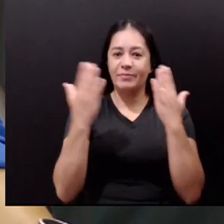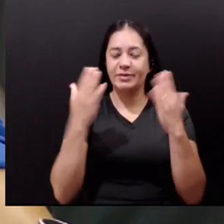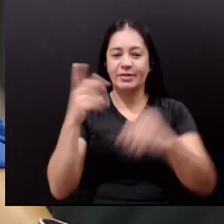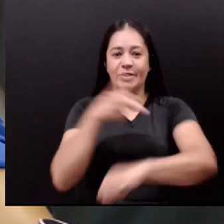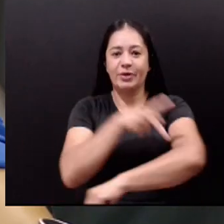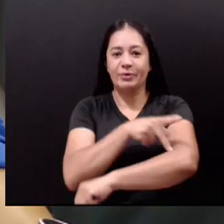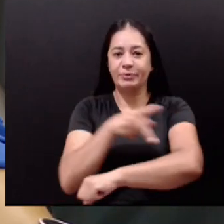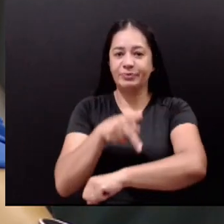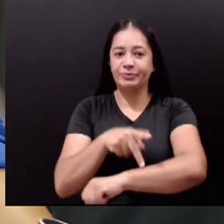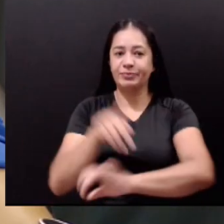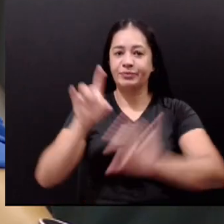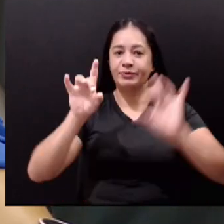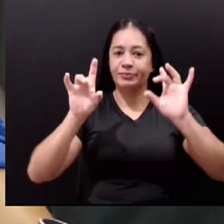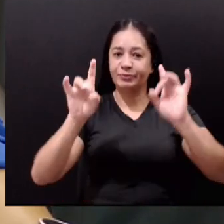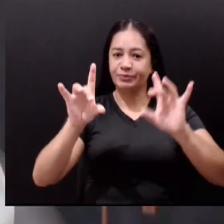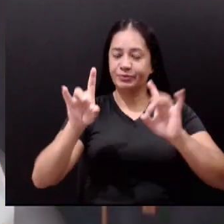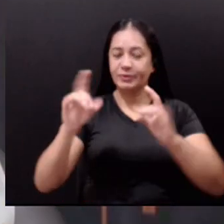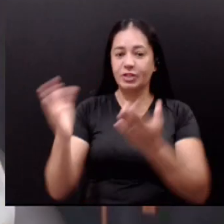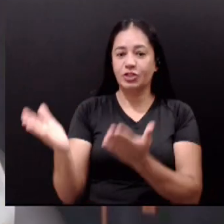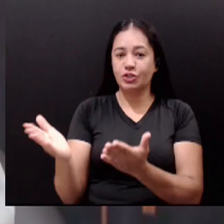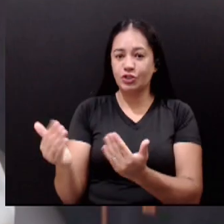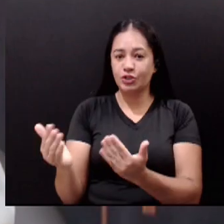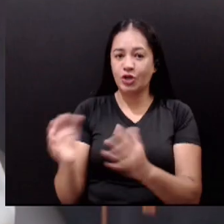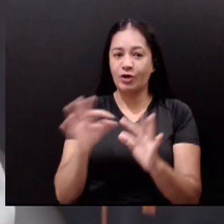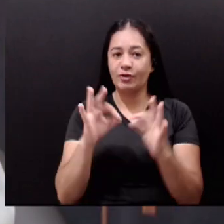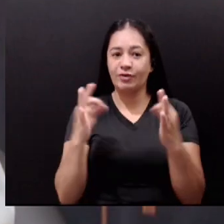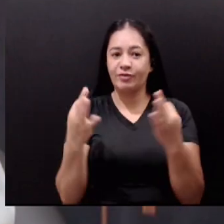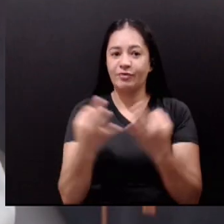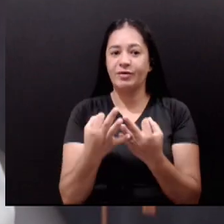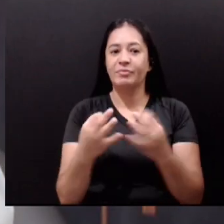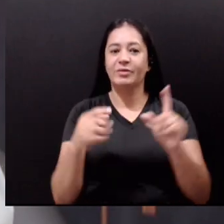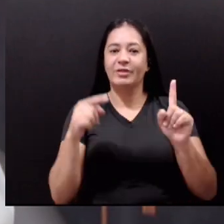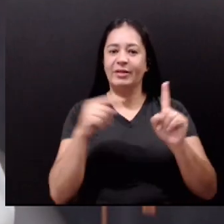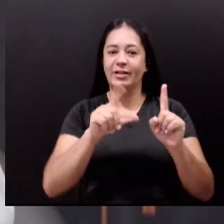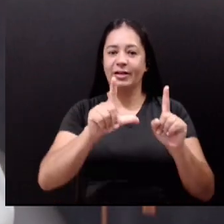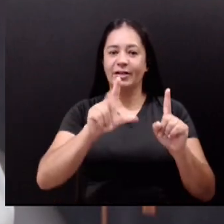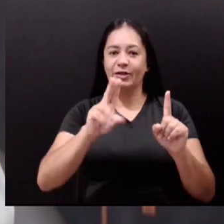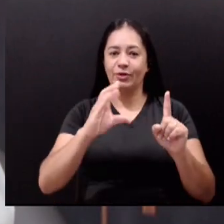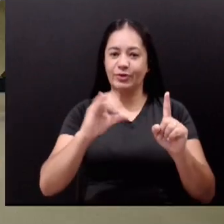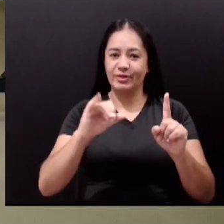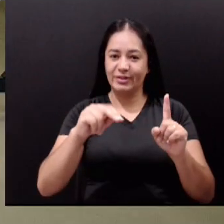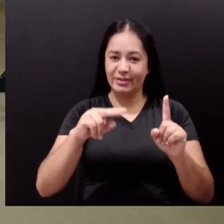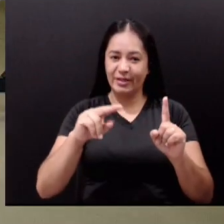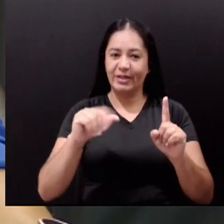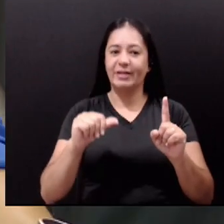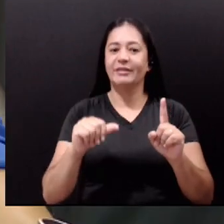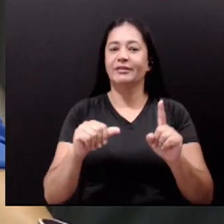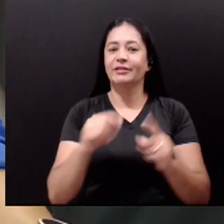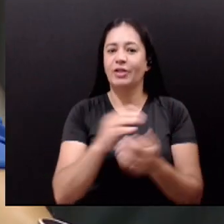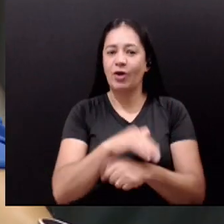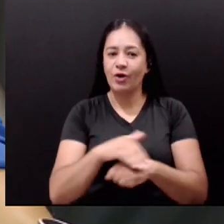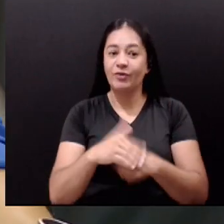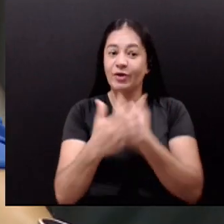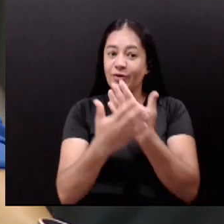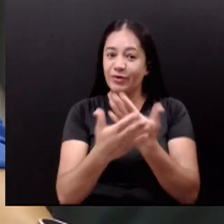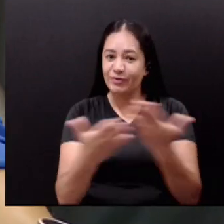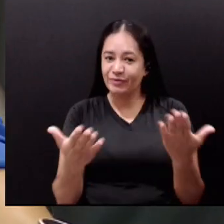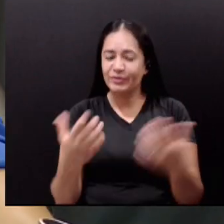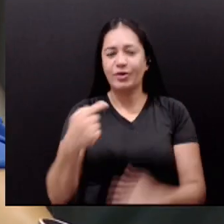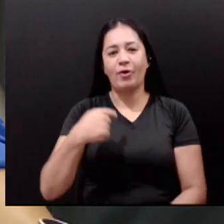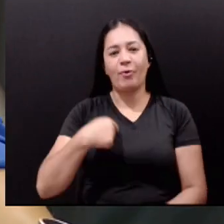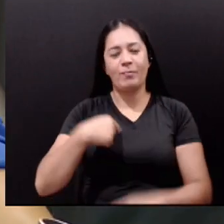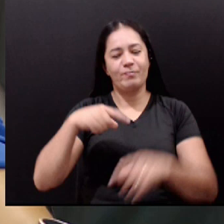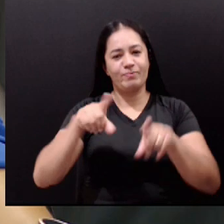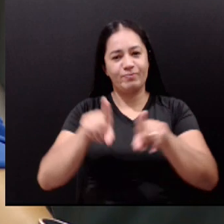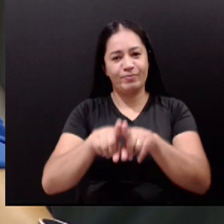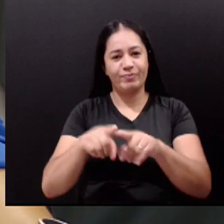e família, a Luciana Mello, que daqui a pouquinho vai conversar com você que está aí do outro lado, comigo também, vamos debater este tema.